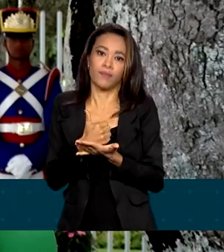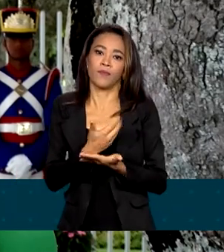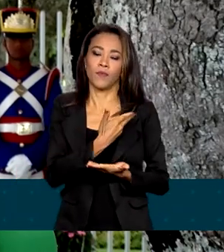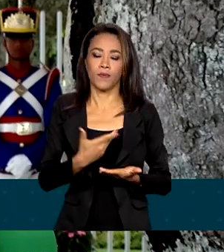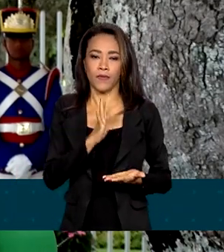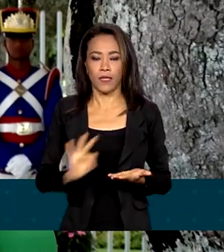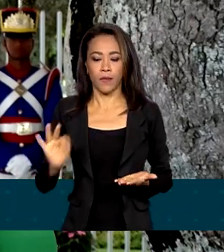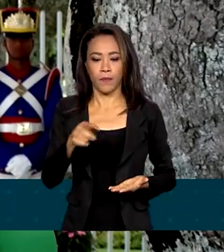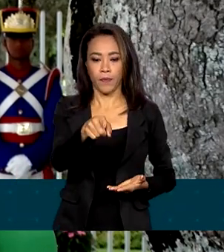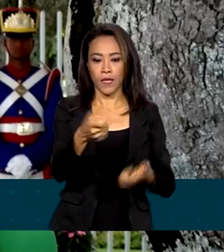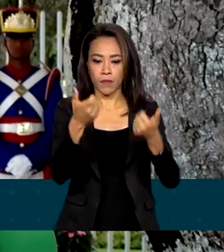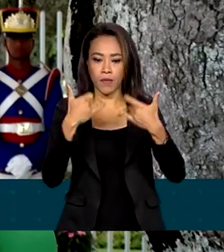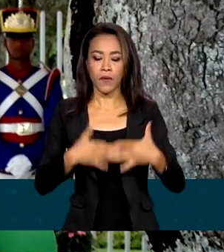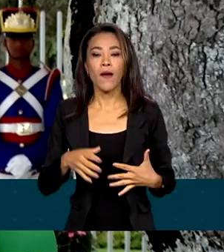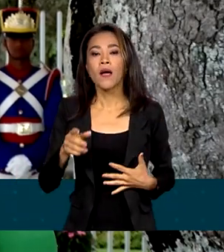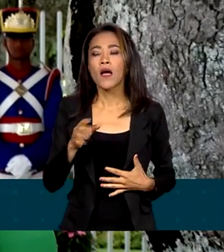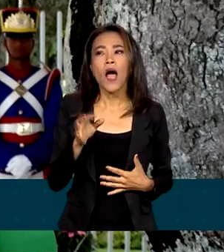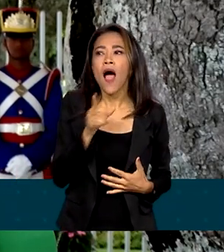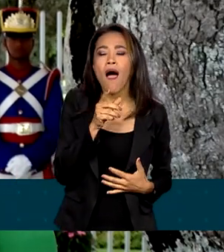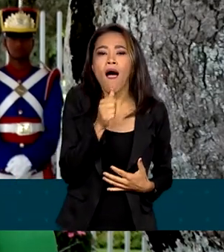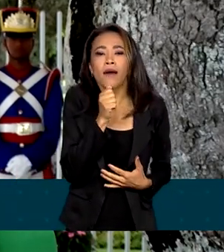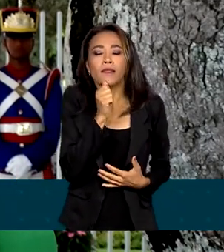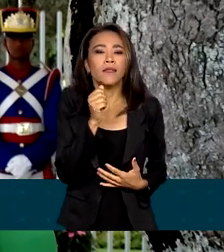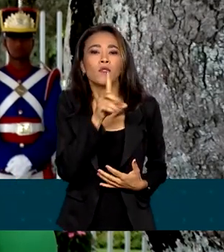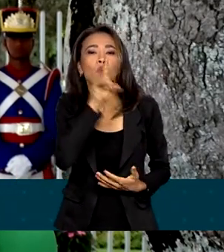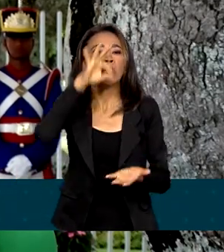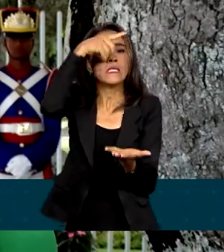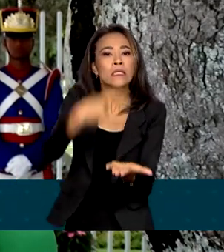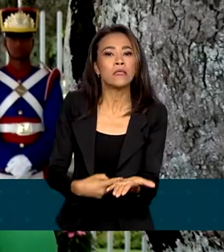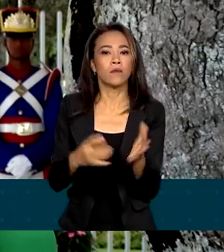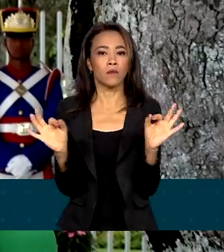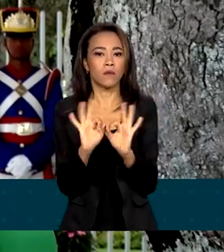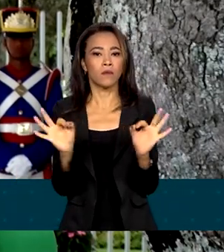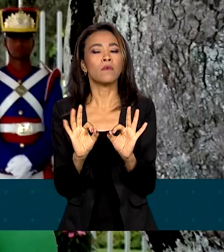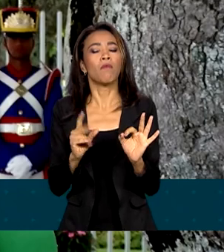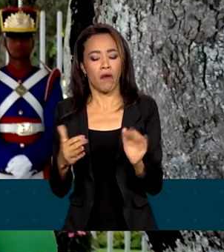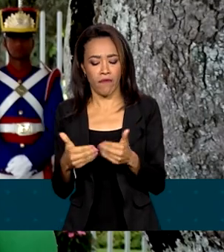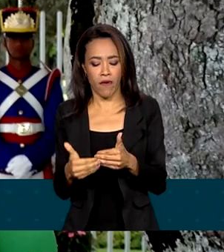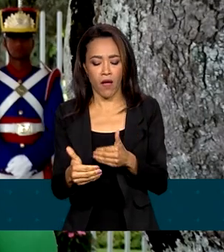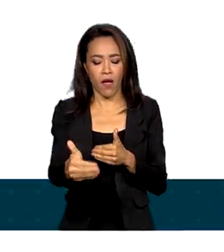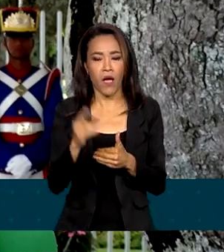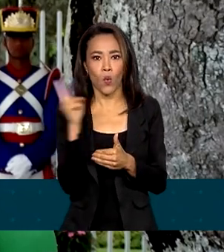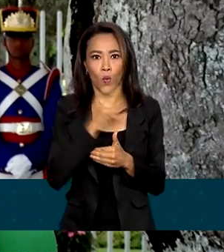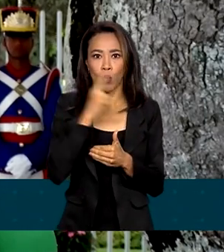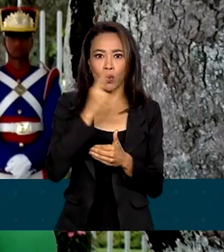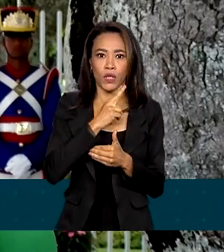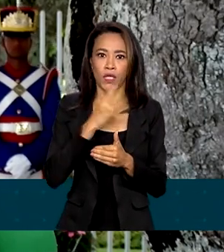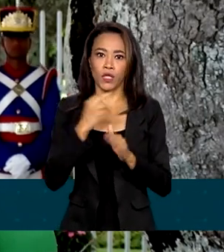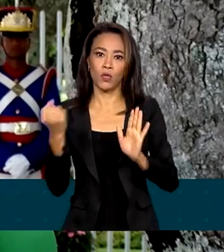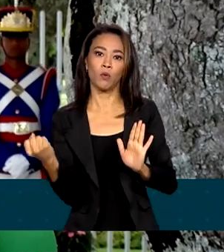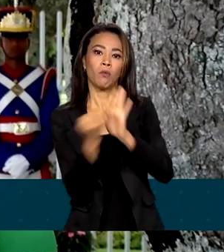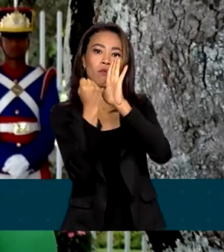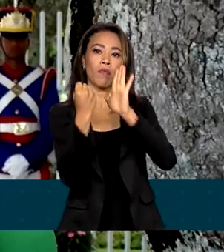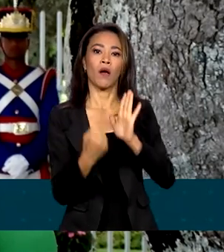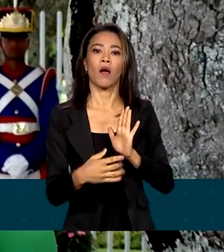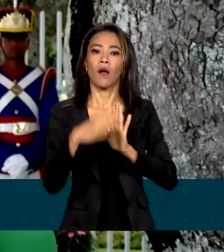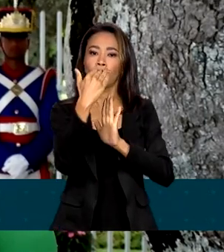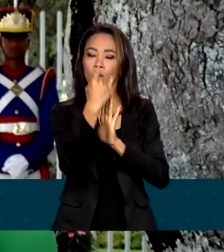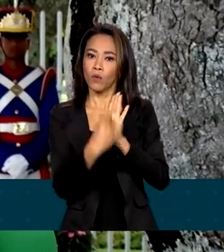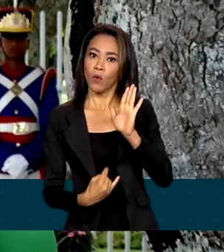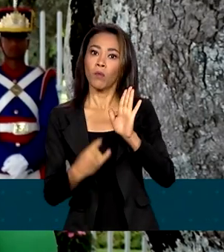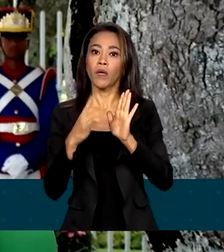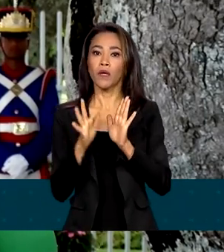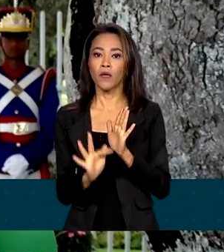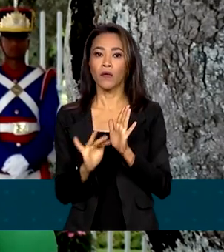intenção, não fechou uma data, mas tem a intenção de enviar o marco fiscal o mais rápido possível. Sinalização muito positiva